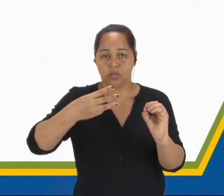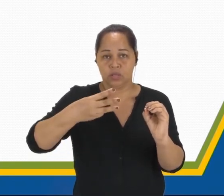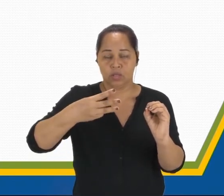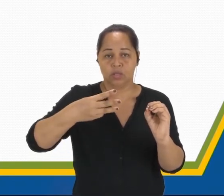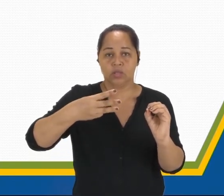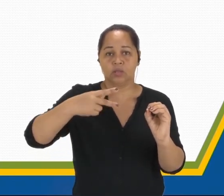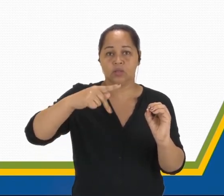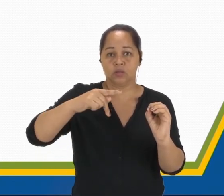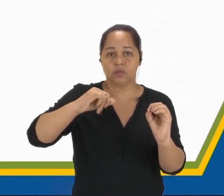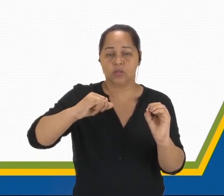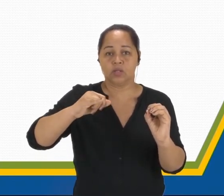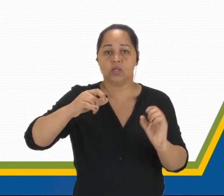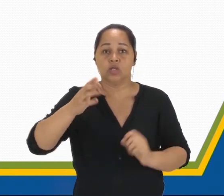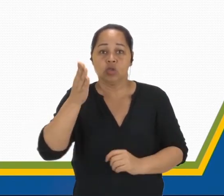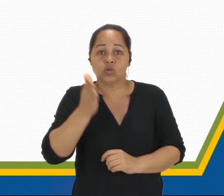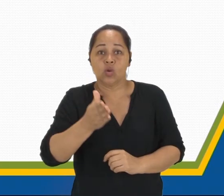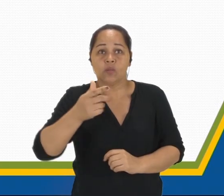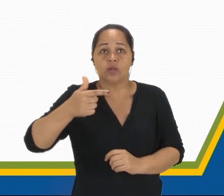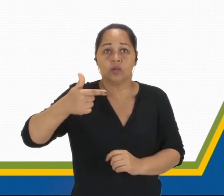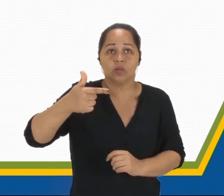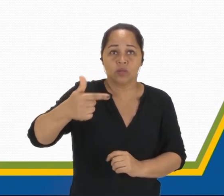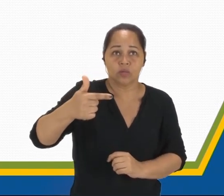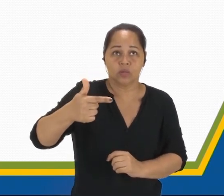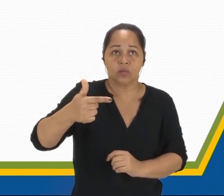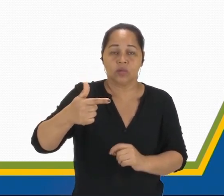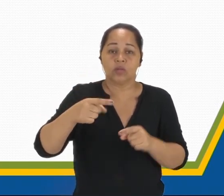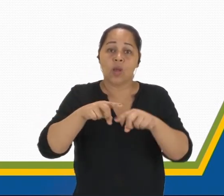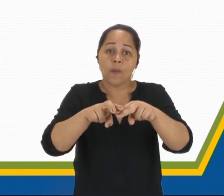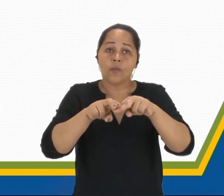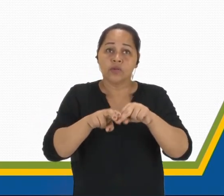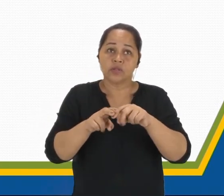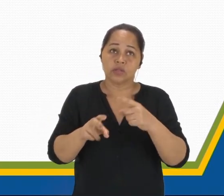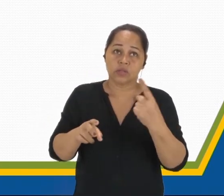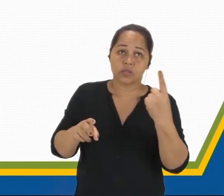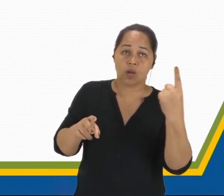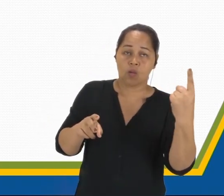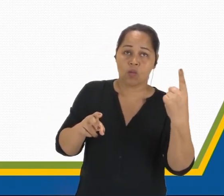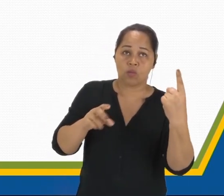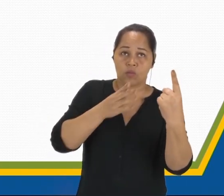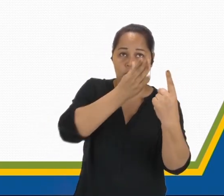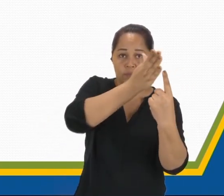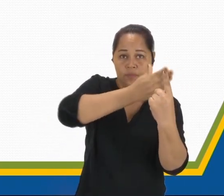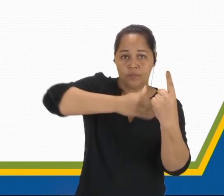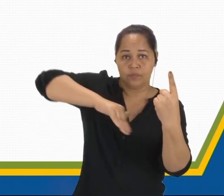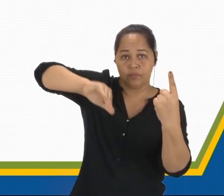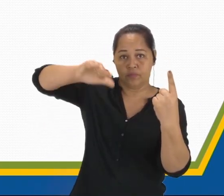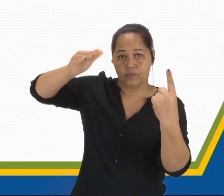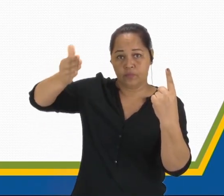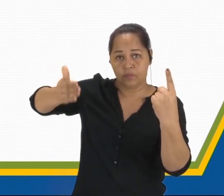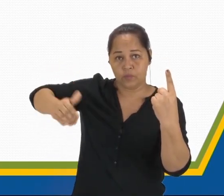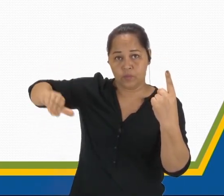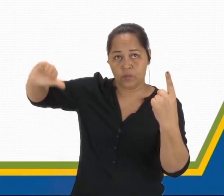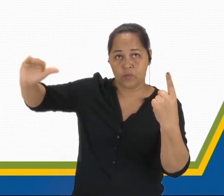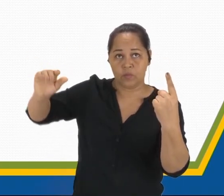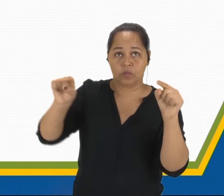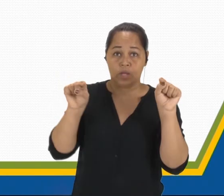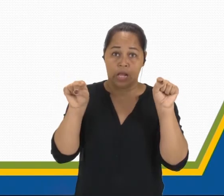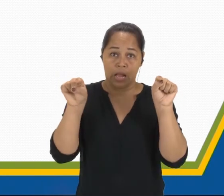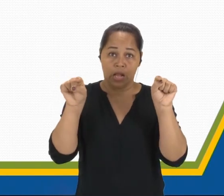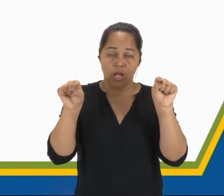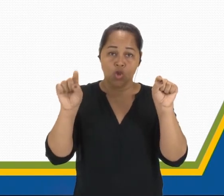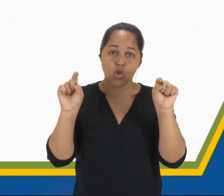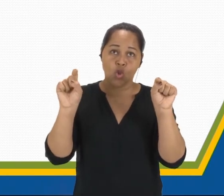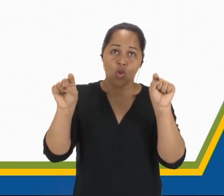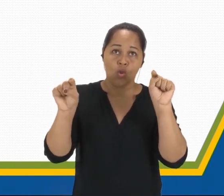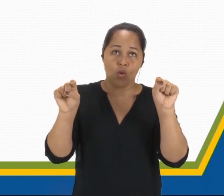2, π, 3π sobre 2 e 2π. Com base nisso é que a gente vai conseguir ter a visão que a cada volta no